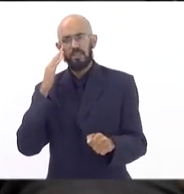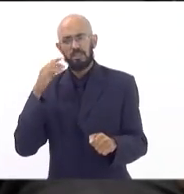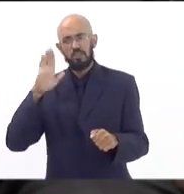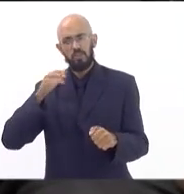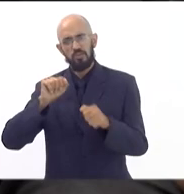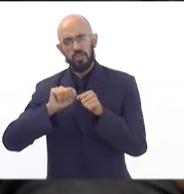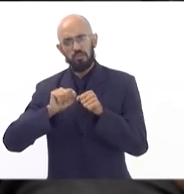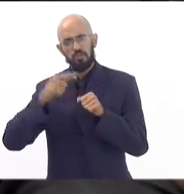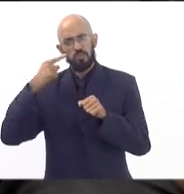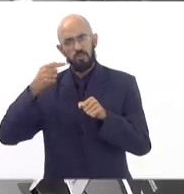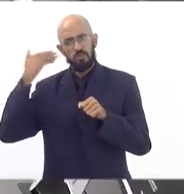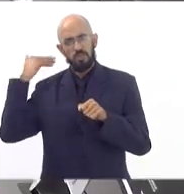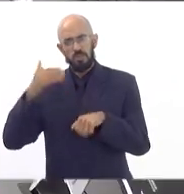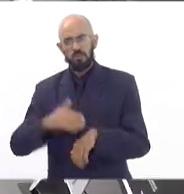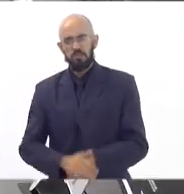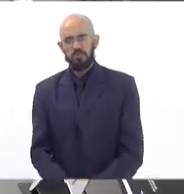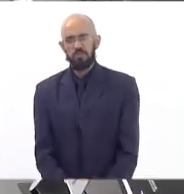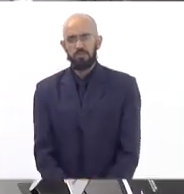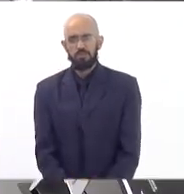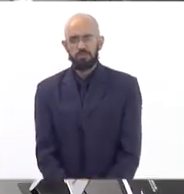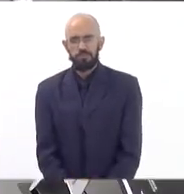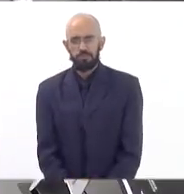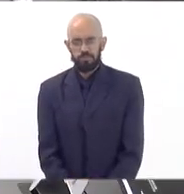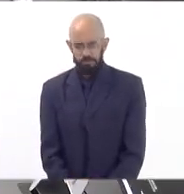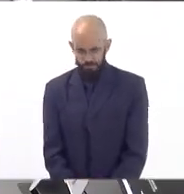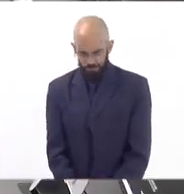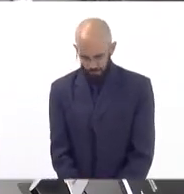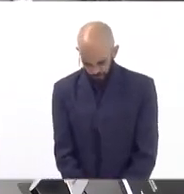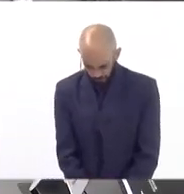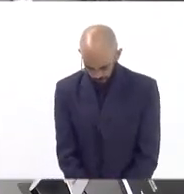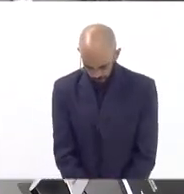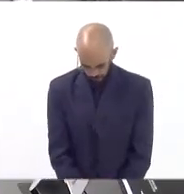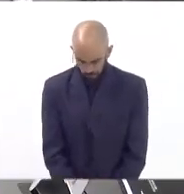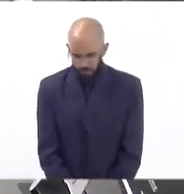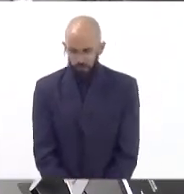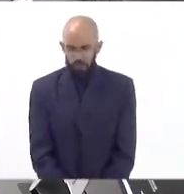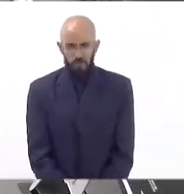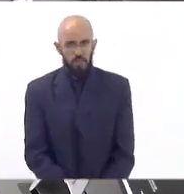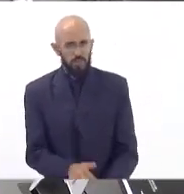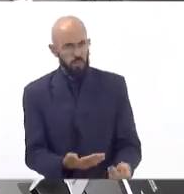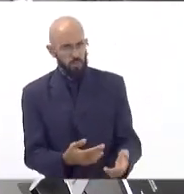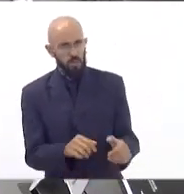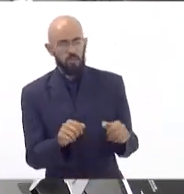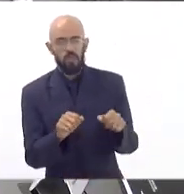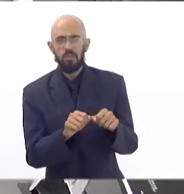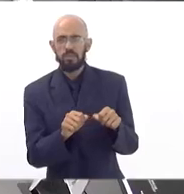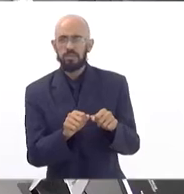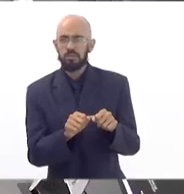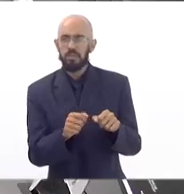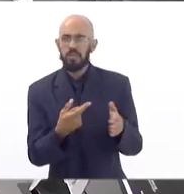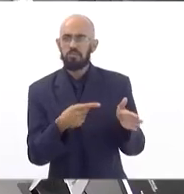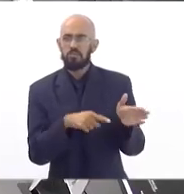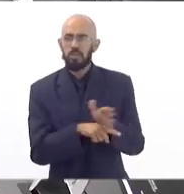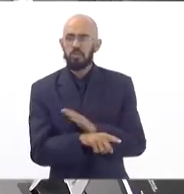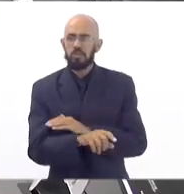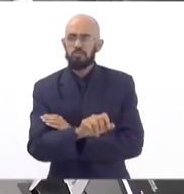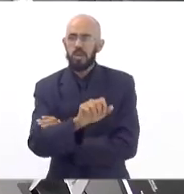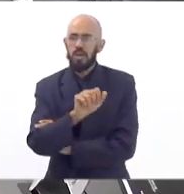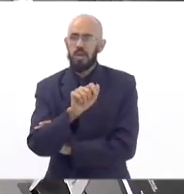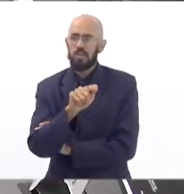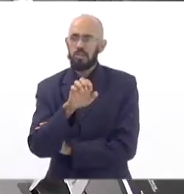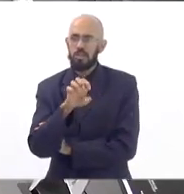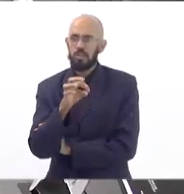passada eu tenho vou lá minhas perguntas agora para gestantes que deixei por